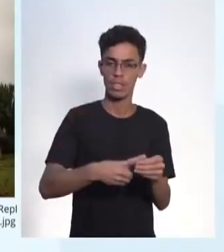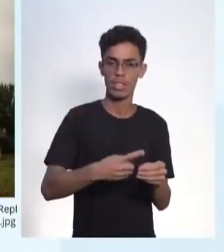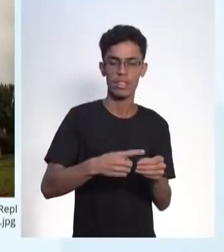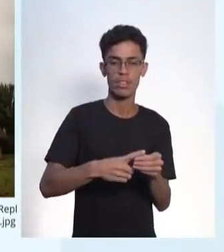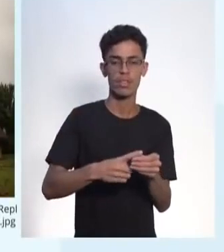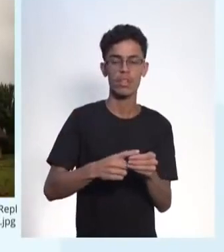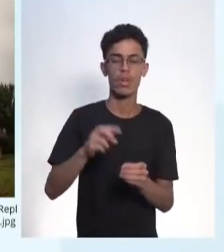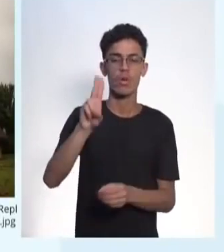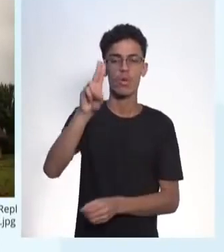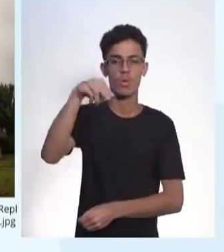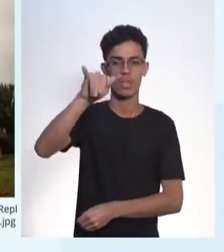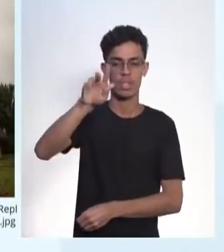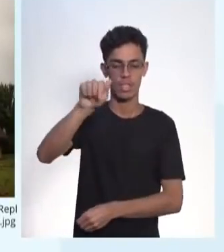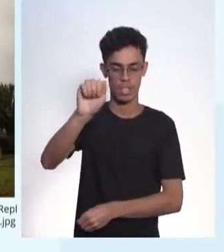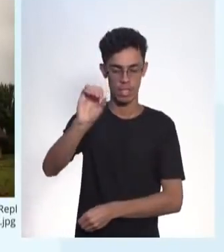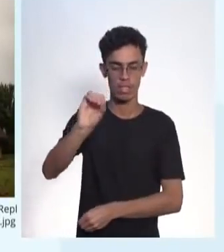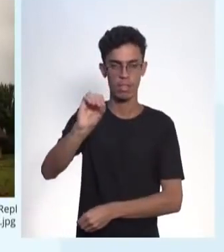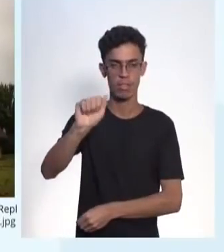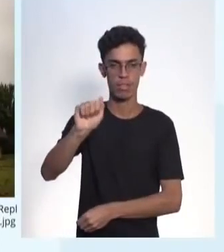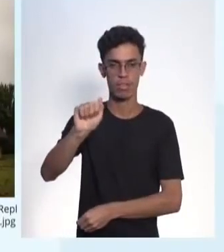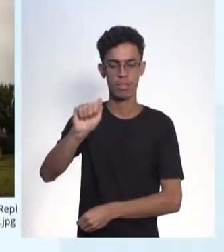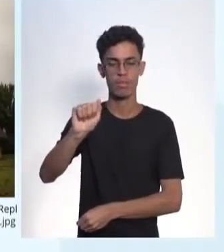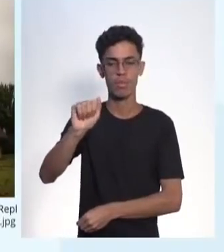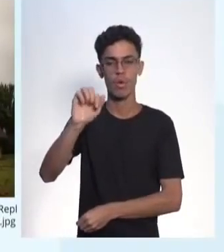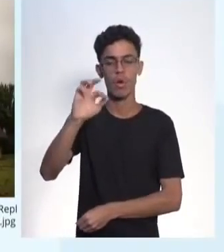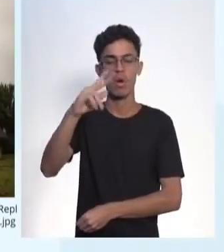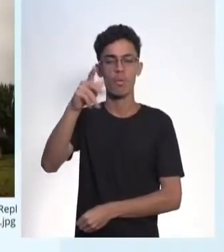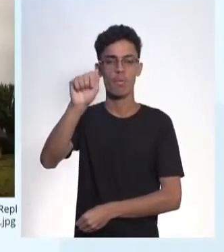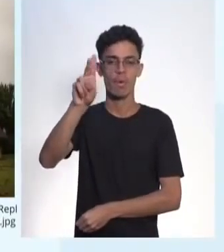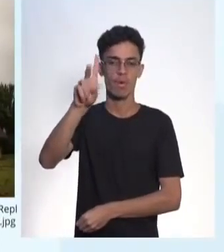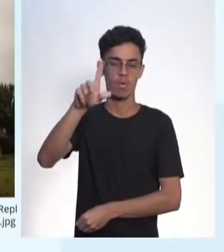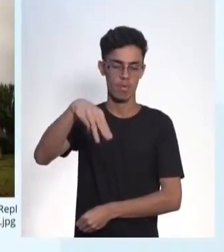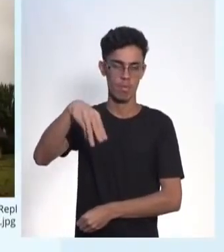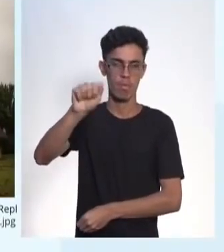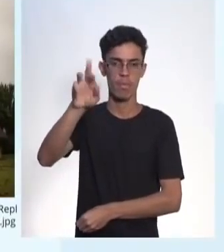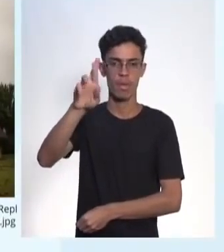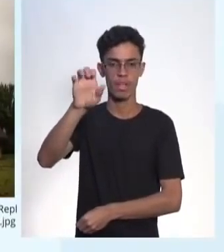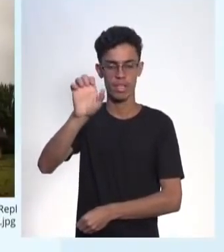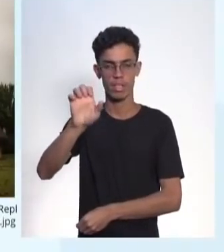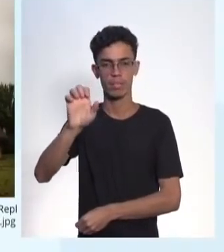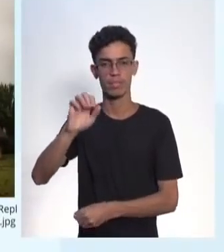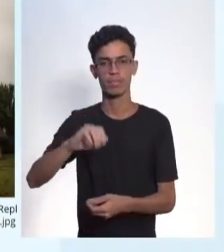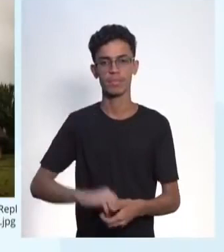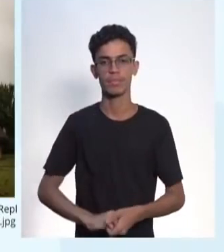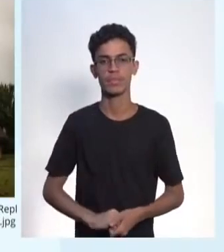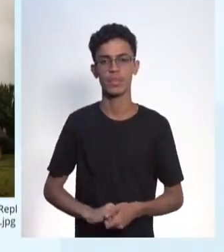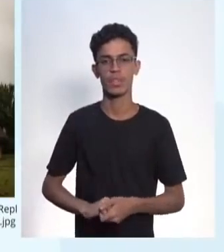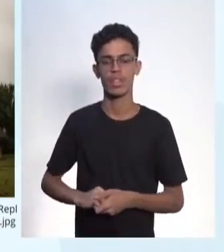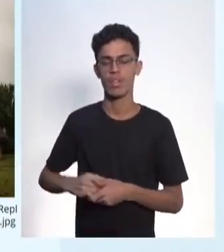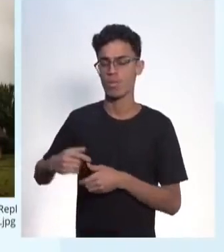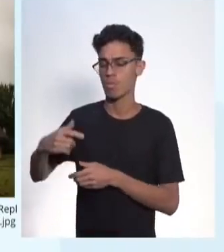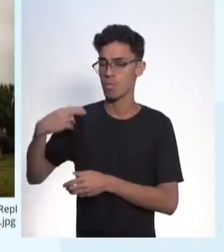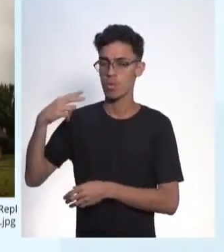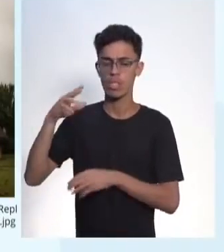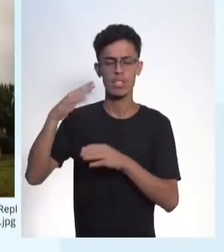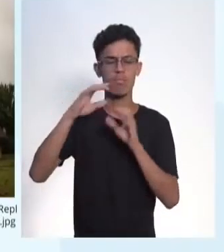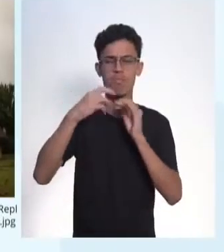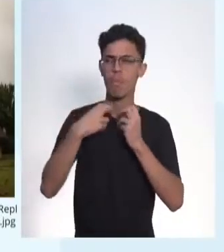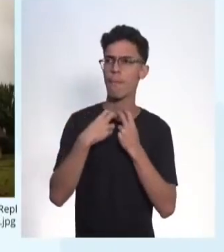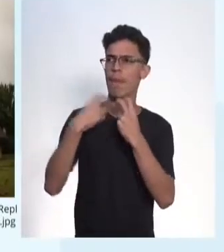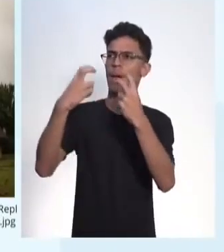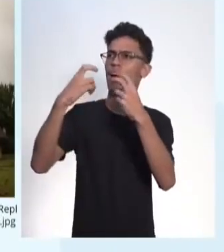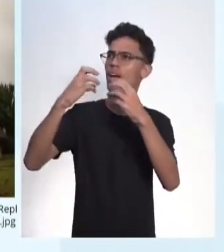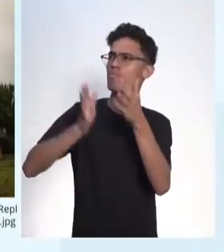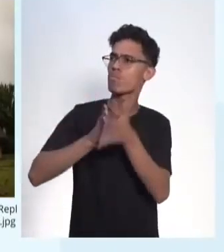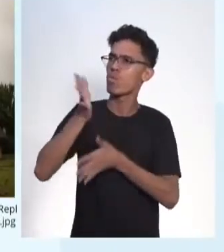dos Palmares, no estado de Alagoas, onde Zumbi dos Palmares deu então ali o grito da